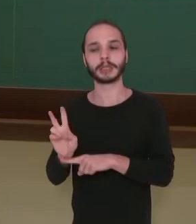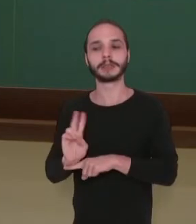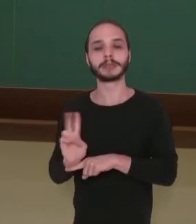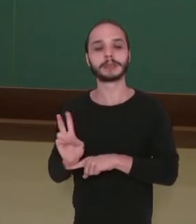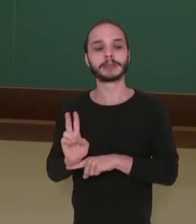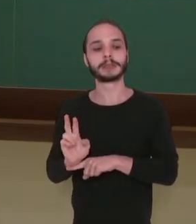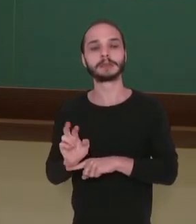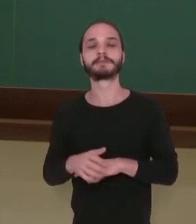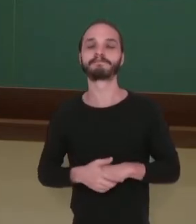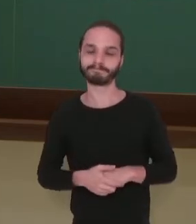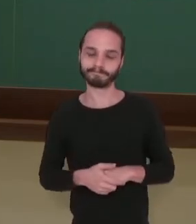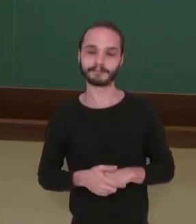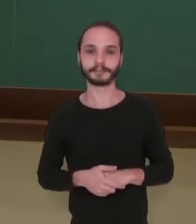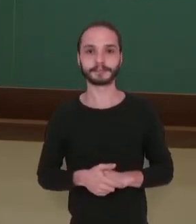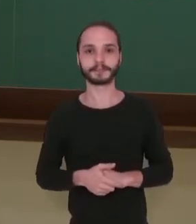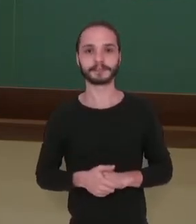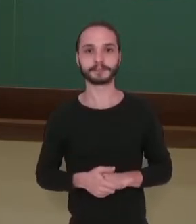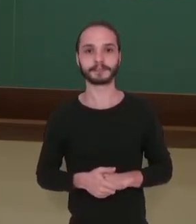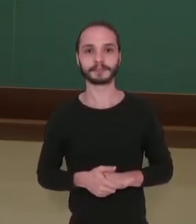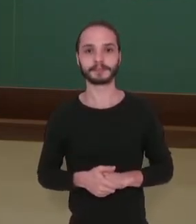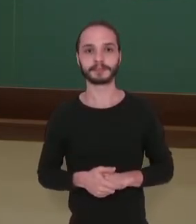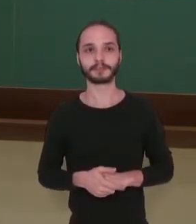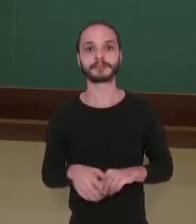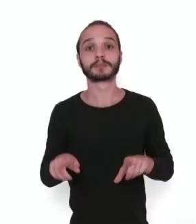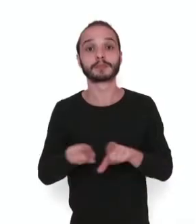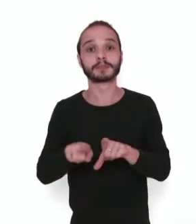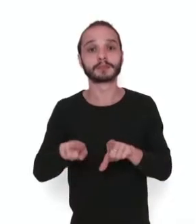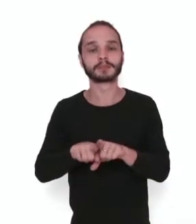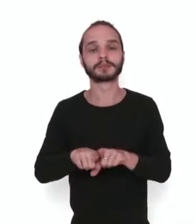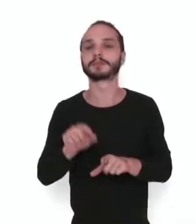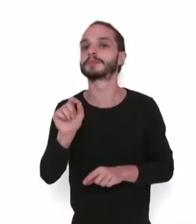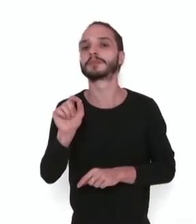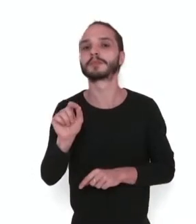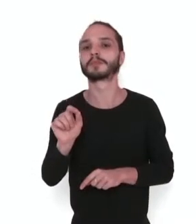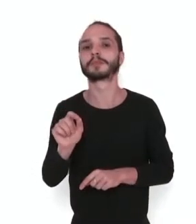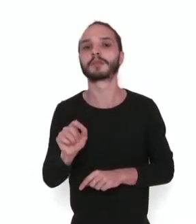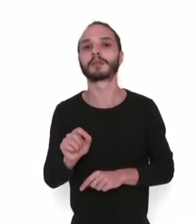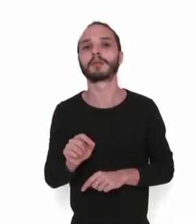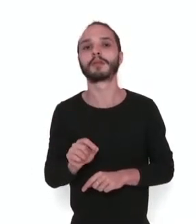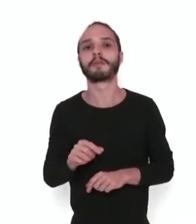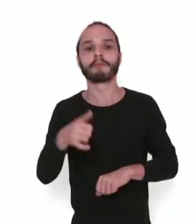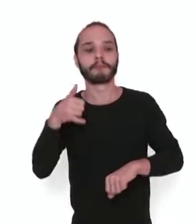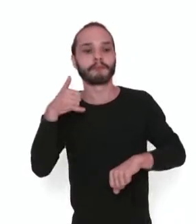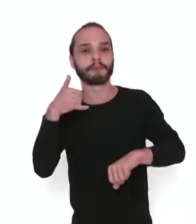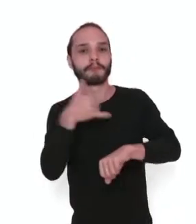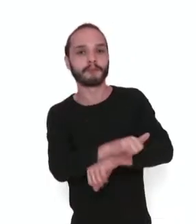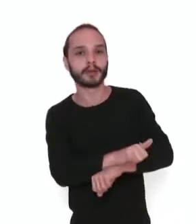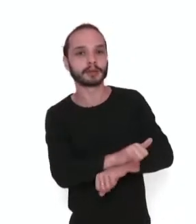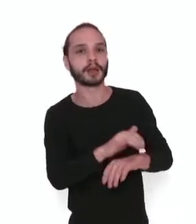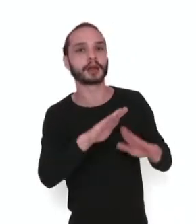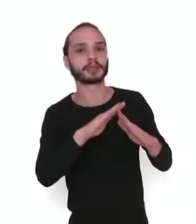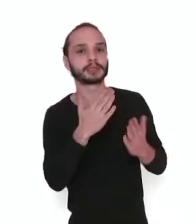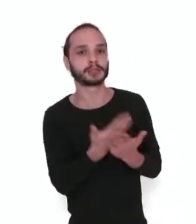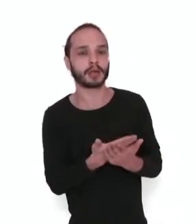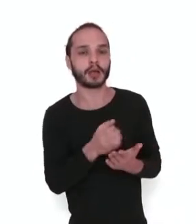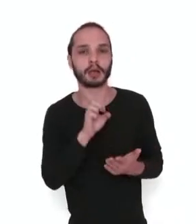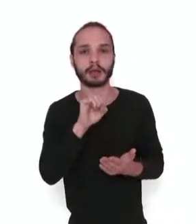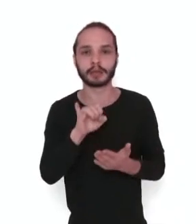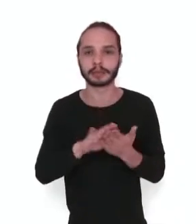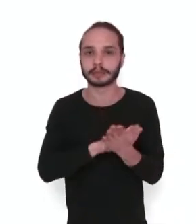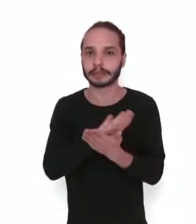fiscalizada. Outras dessas proibições: ausentar-se da instituição de ensino sem prévia autorização dos pais